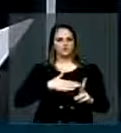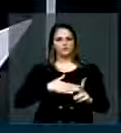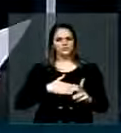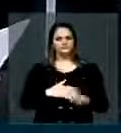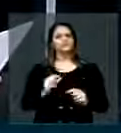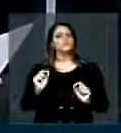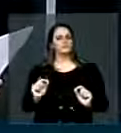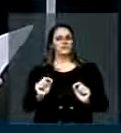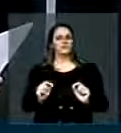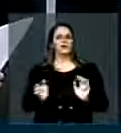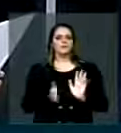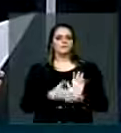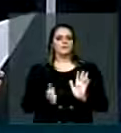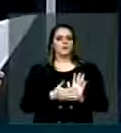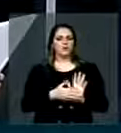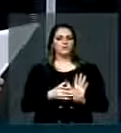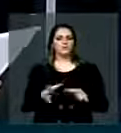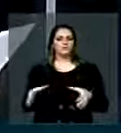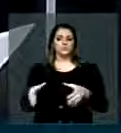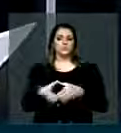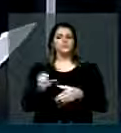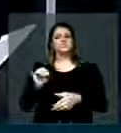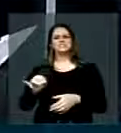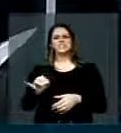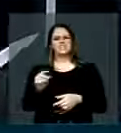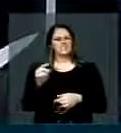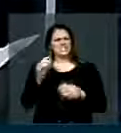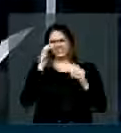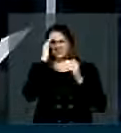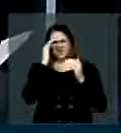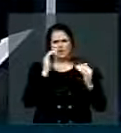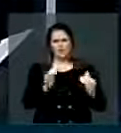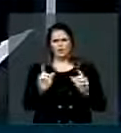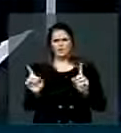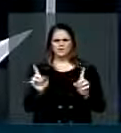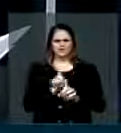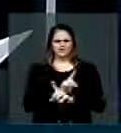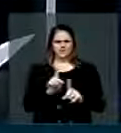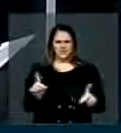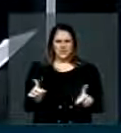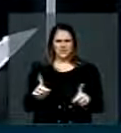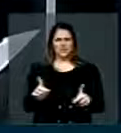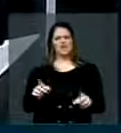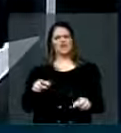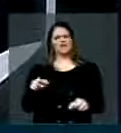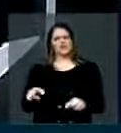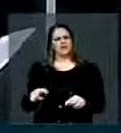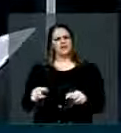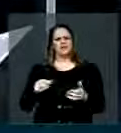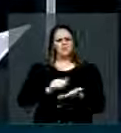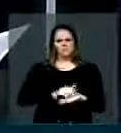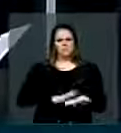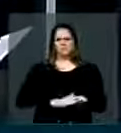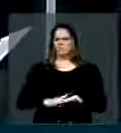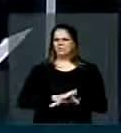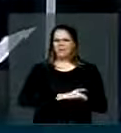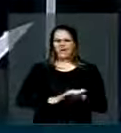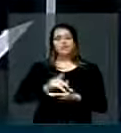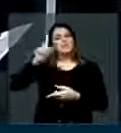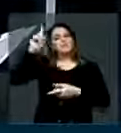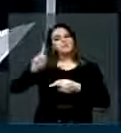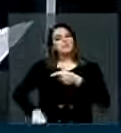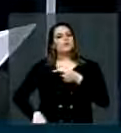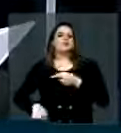organizadas, propomos que as torcidas organizadas que descumprirem e não realizarem o recadastramento dos seus membros, fiquem impedidas